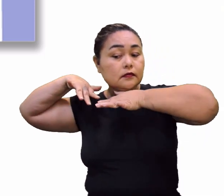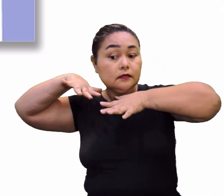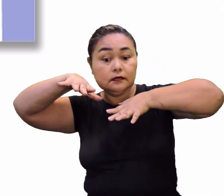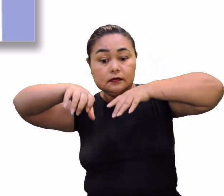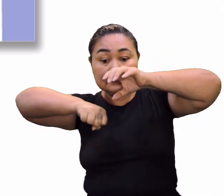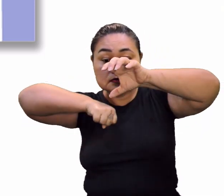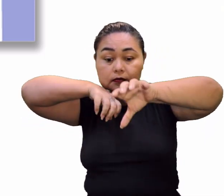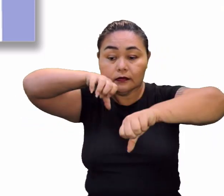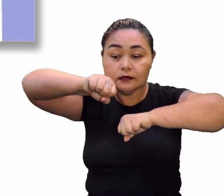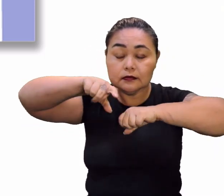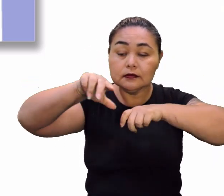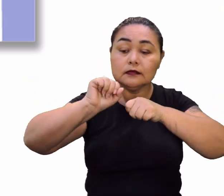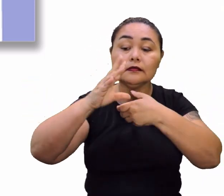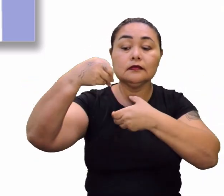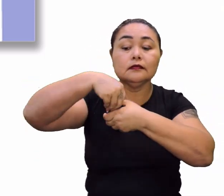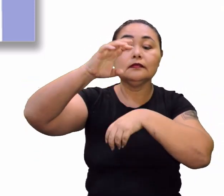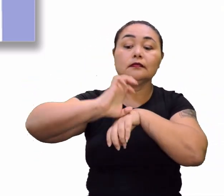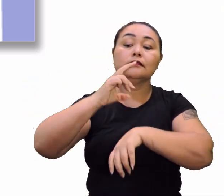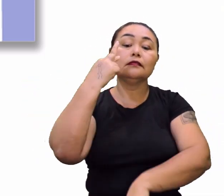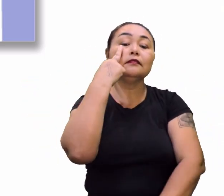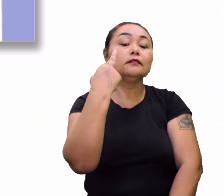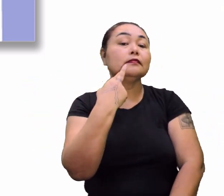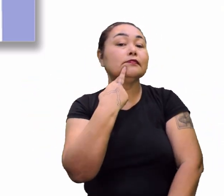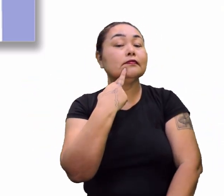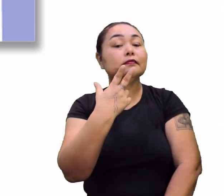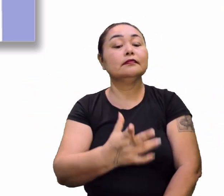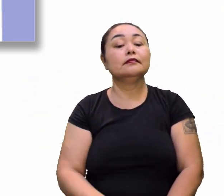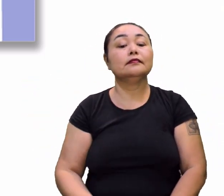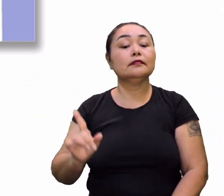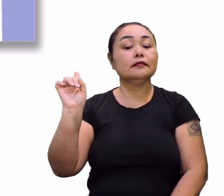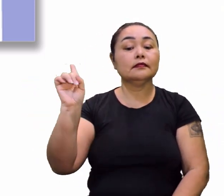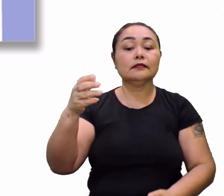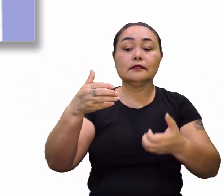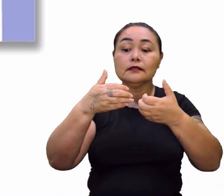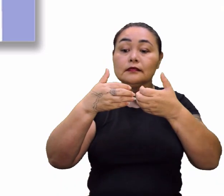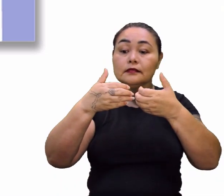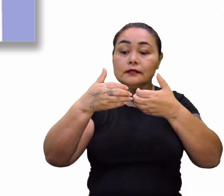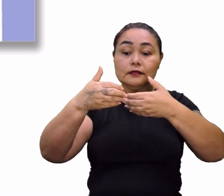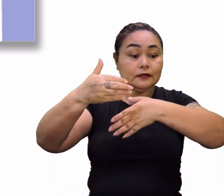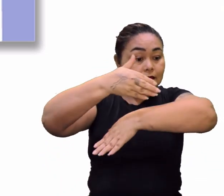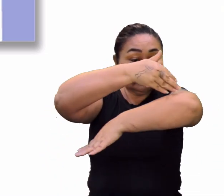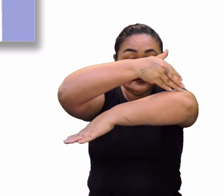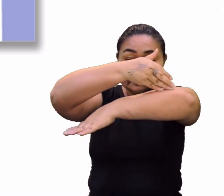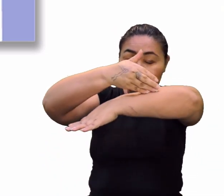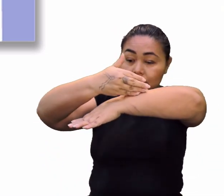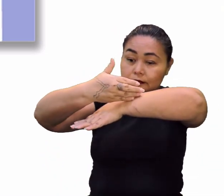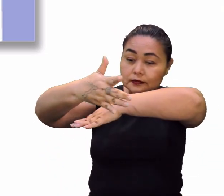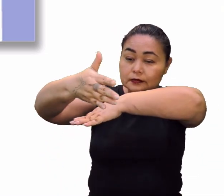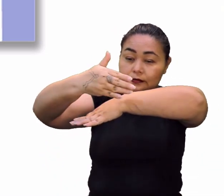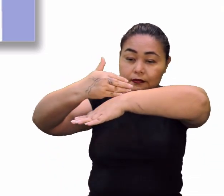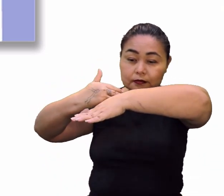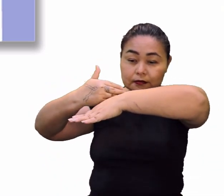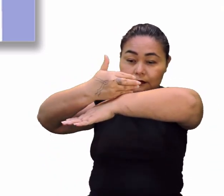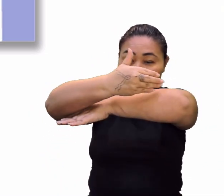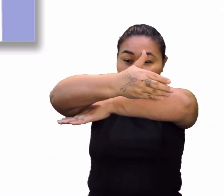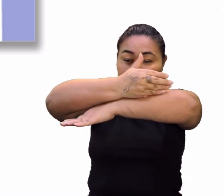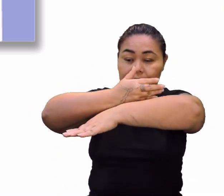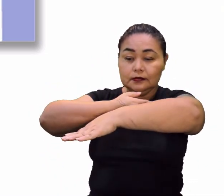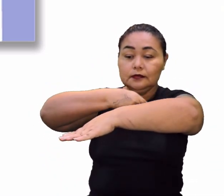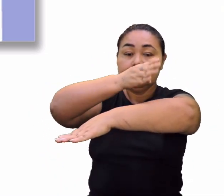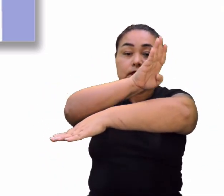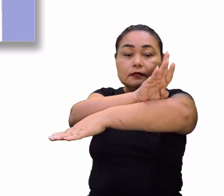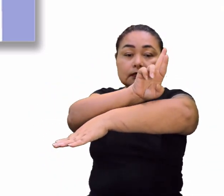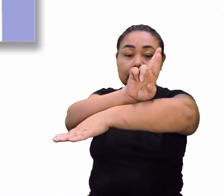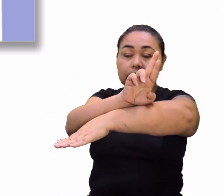mais intenso dentro do nosso estado de Rondônia. Falar sobre a abertura da BR-364 e